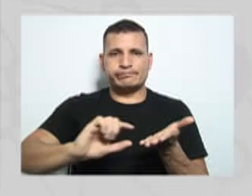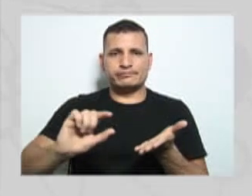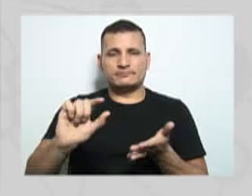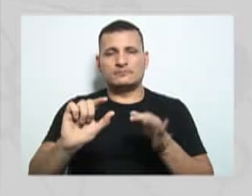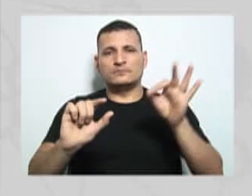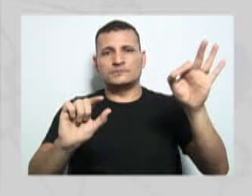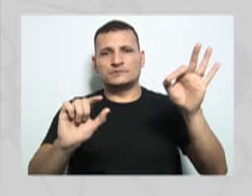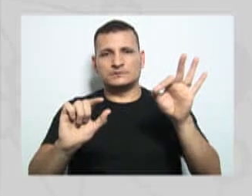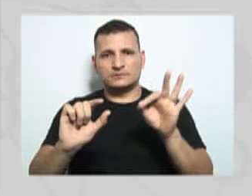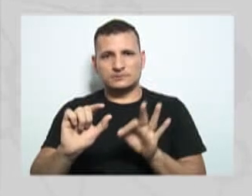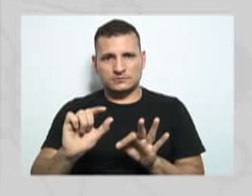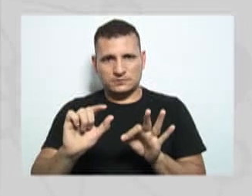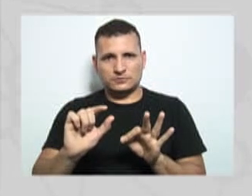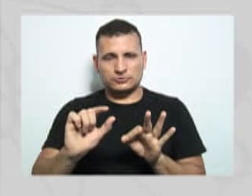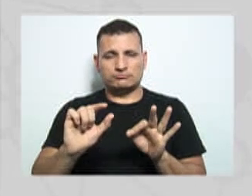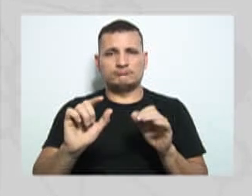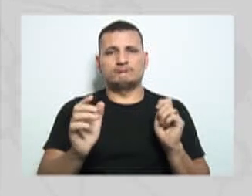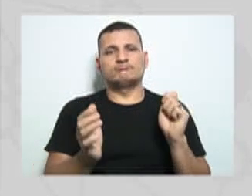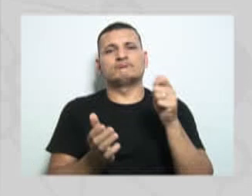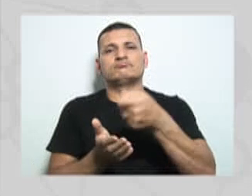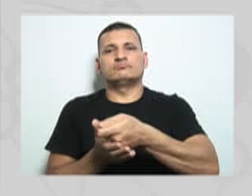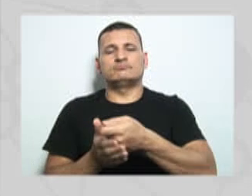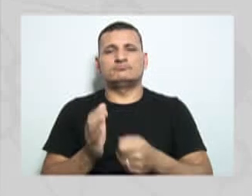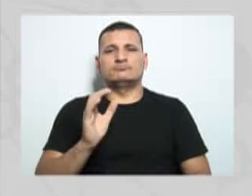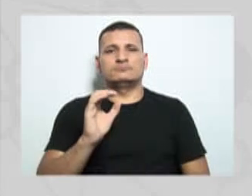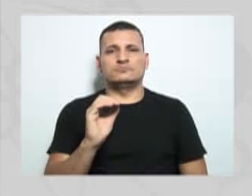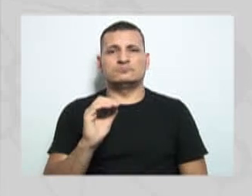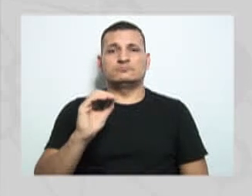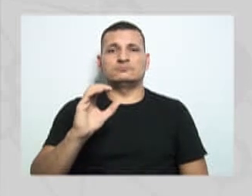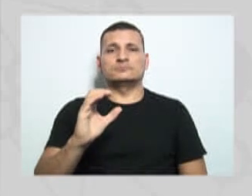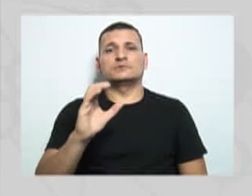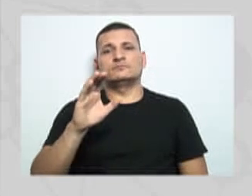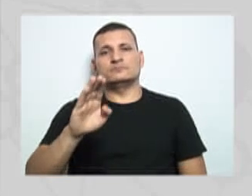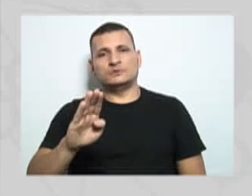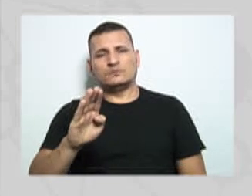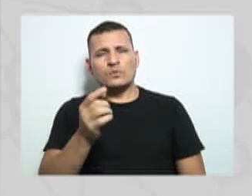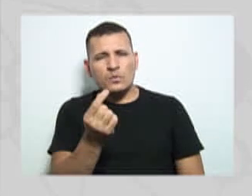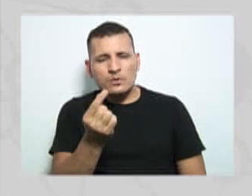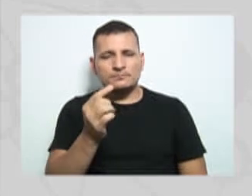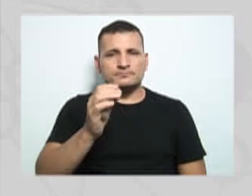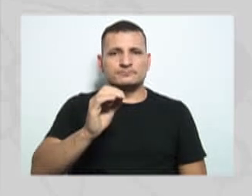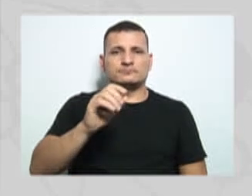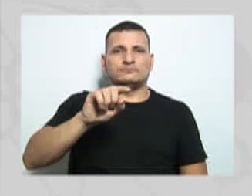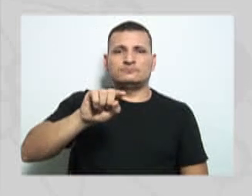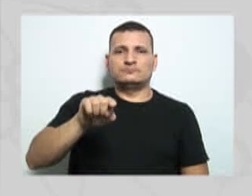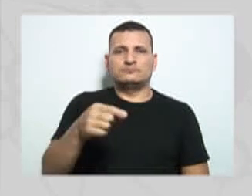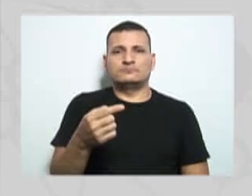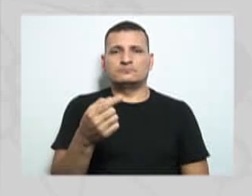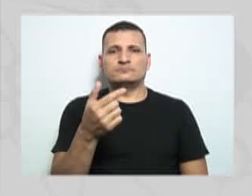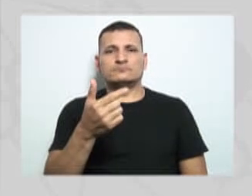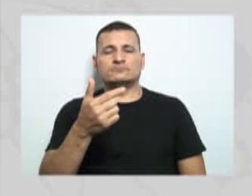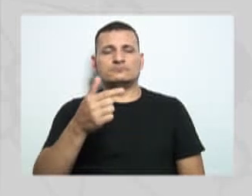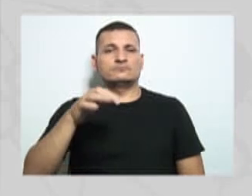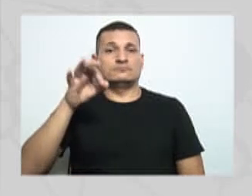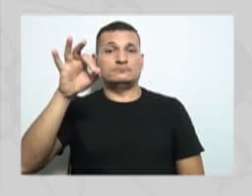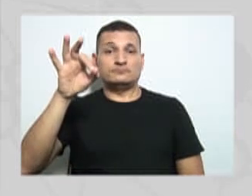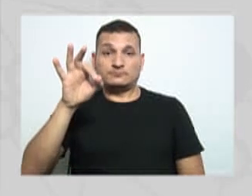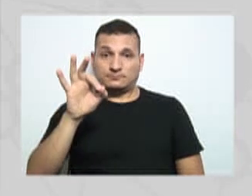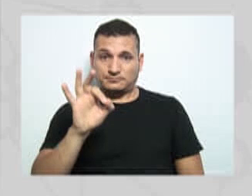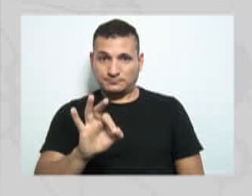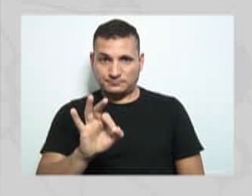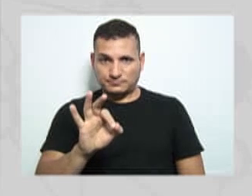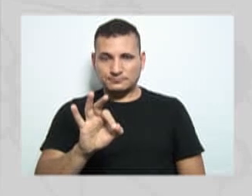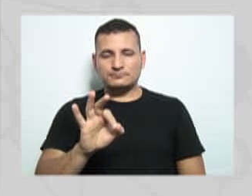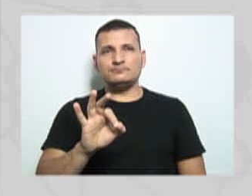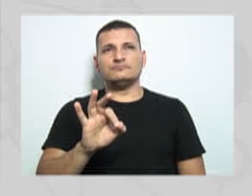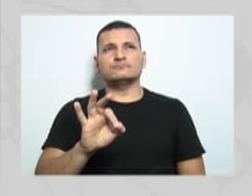à OCB, na importância de 0,2% do valor do capital